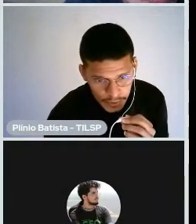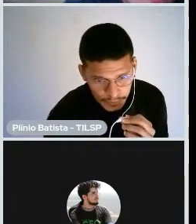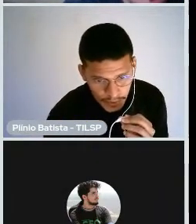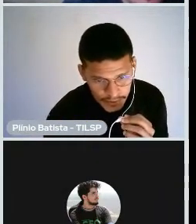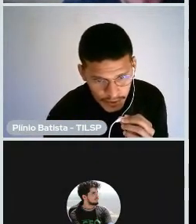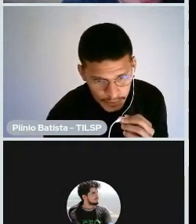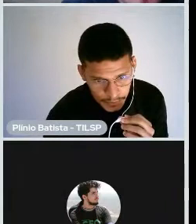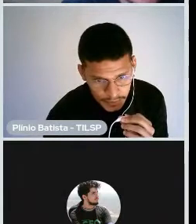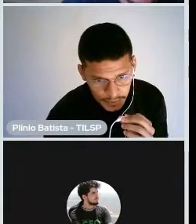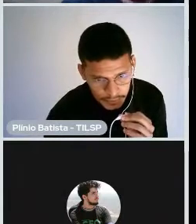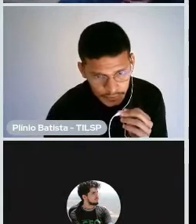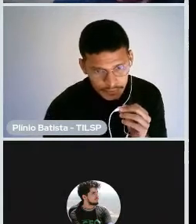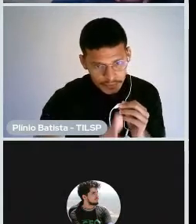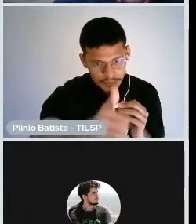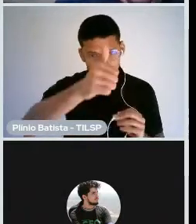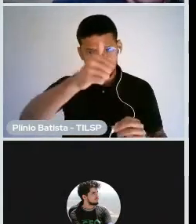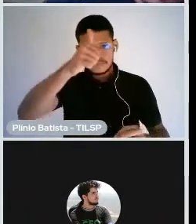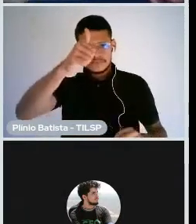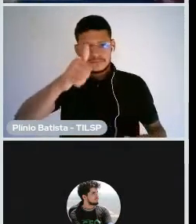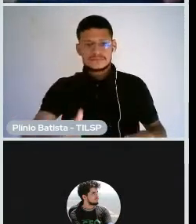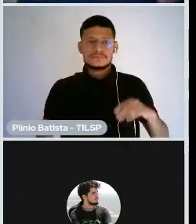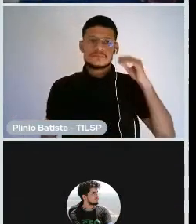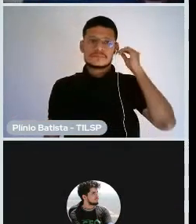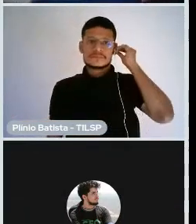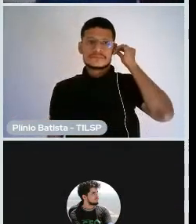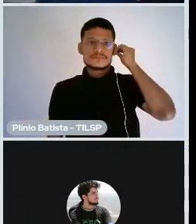para eu poder... Posso. Tranquilo.